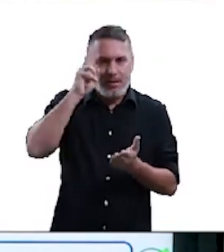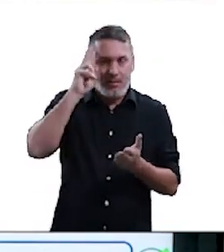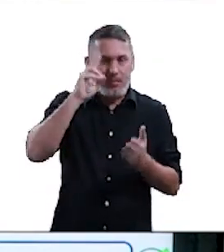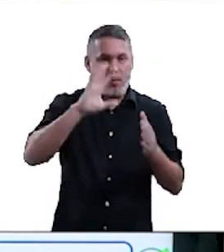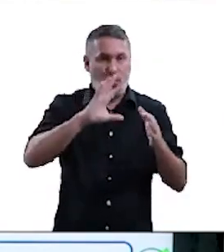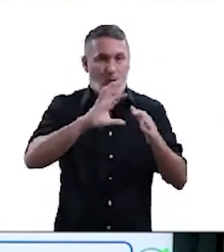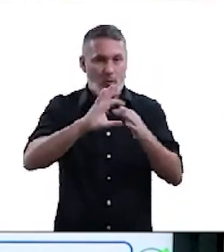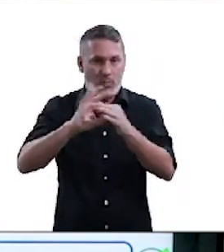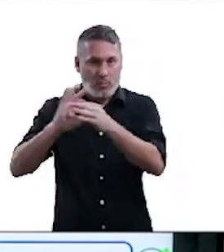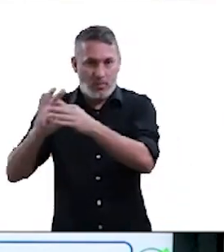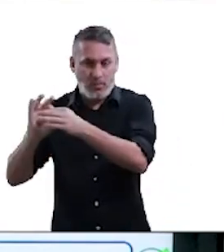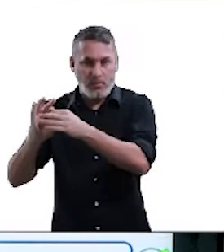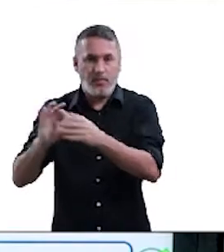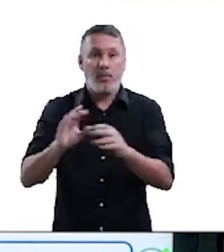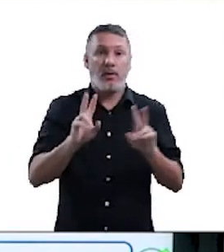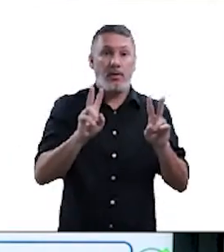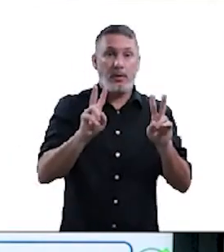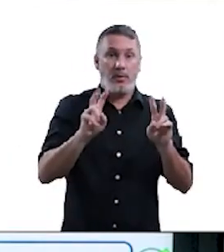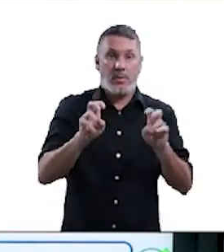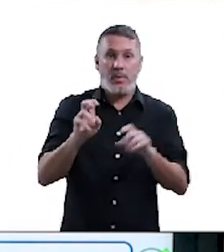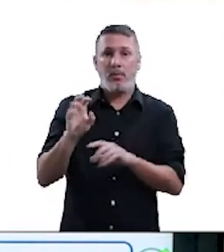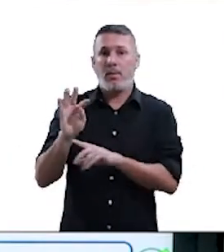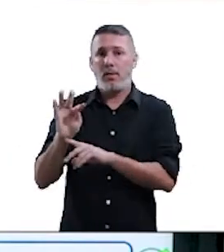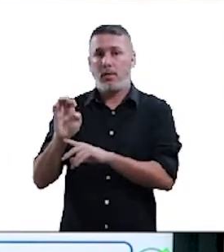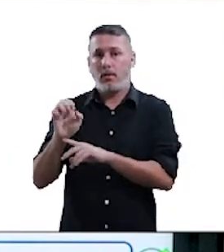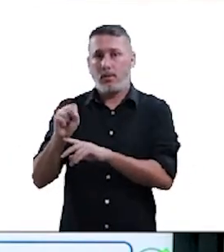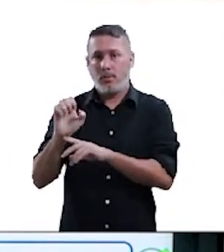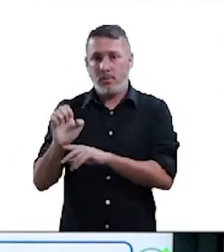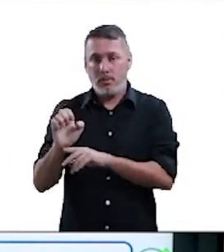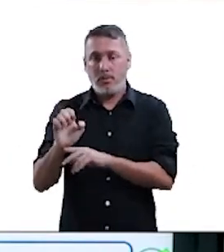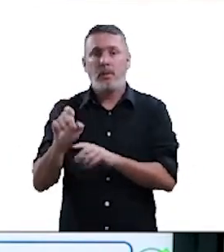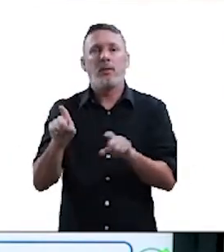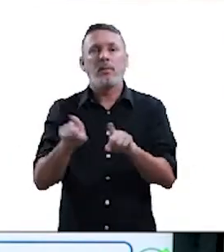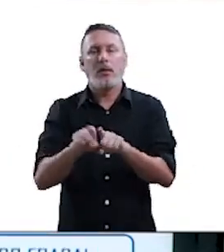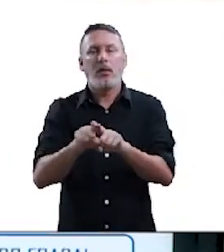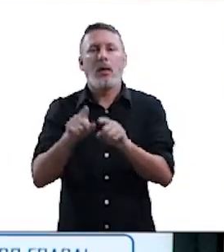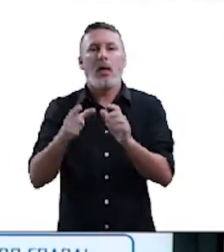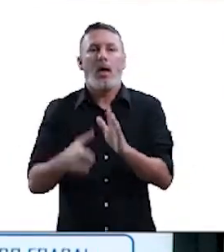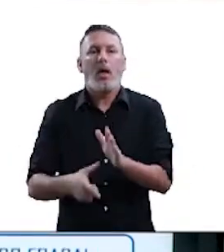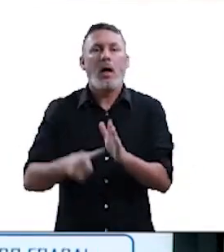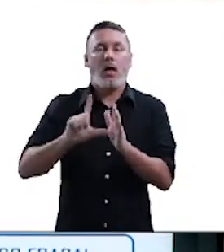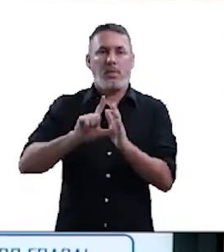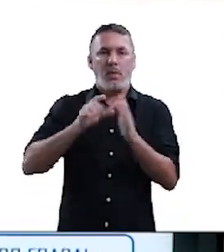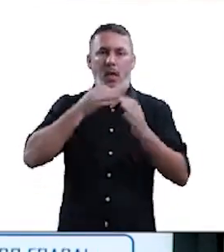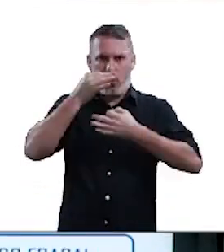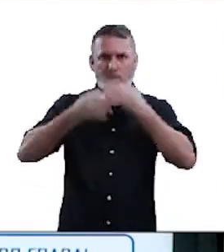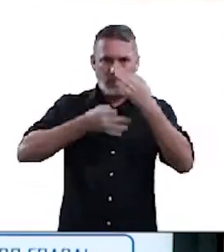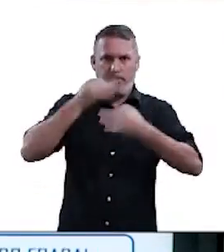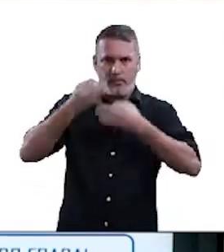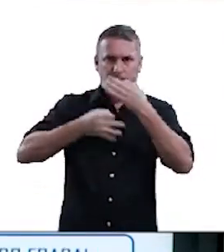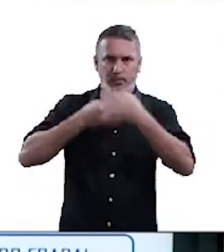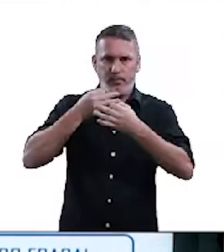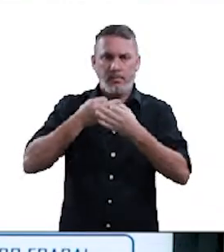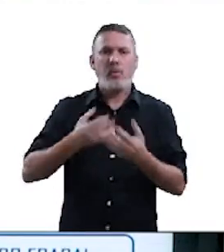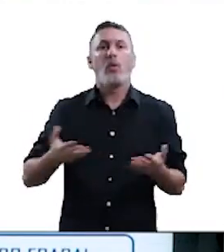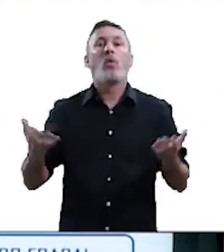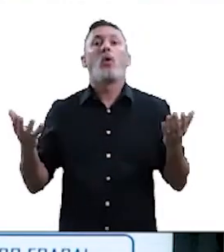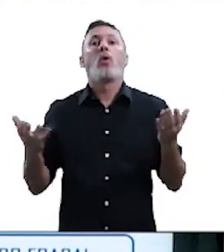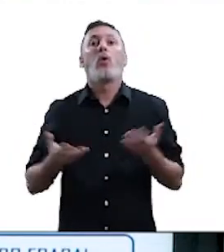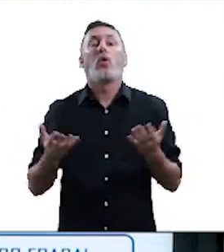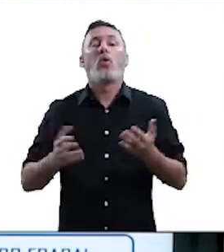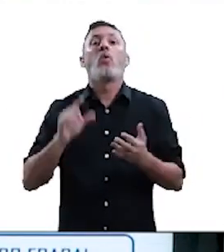e tese, trabalhamos também sobre antecipação argumentativa. Na aula de hoje, nós vamos trabalhar sobre o parágrafo